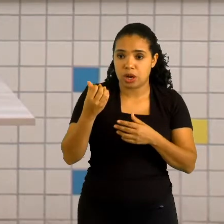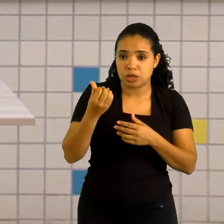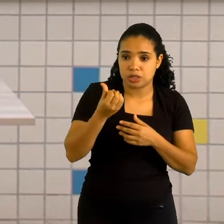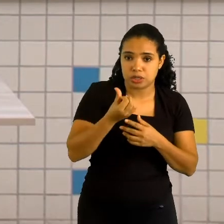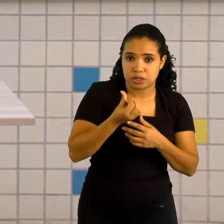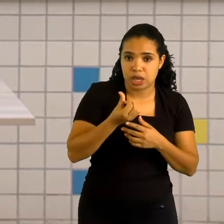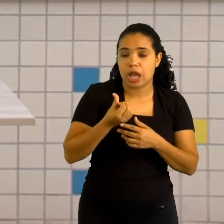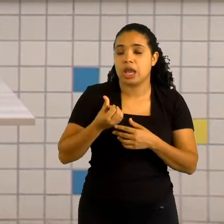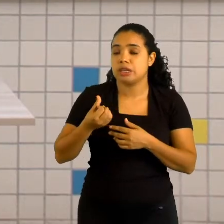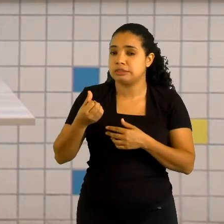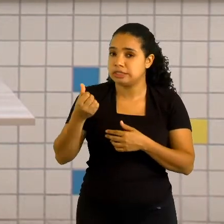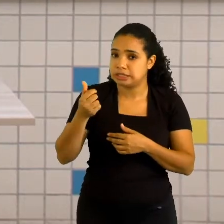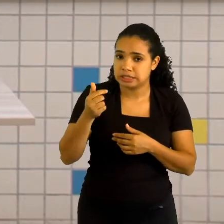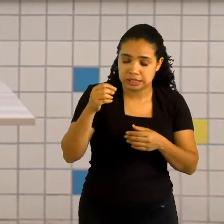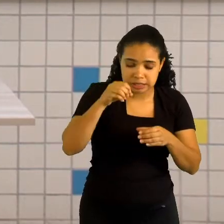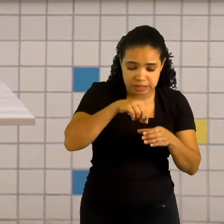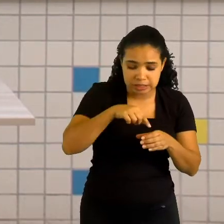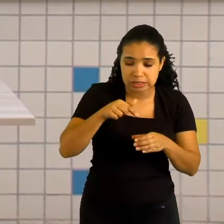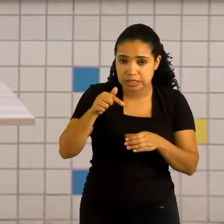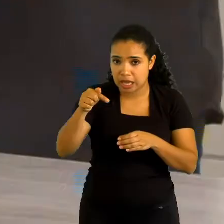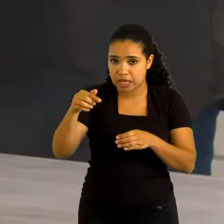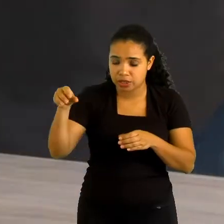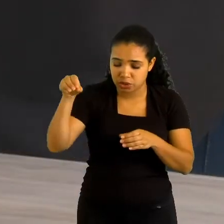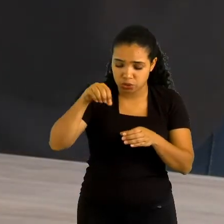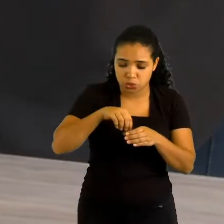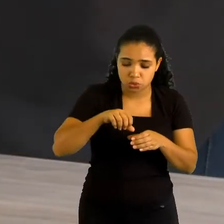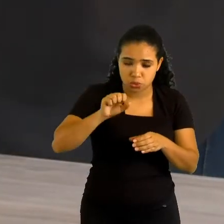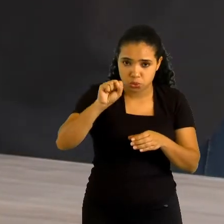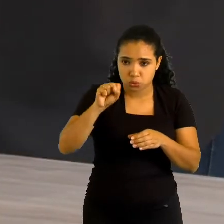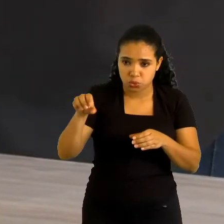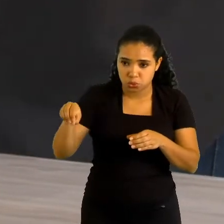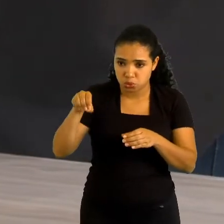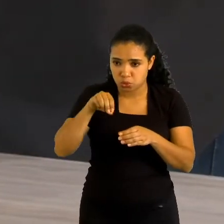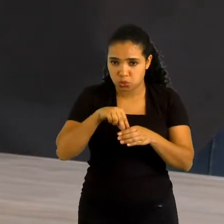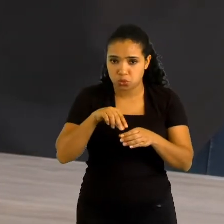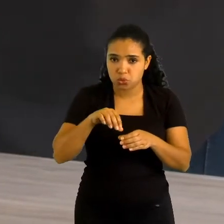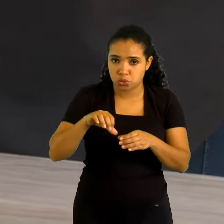6, 7,